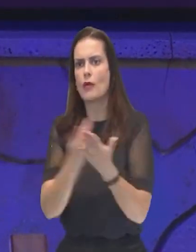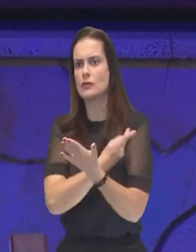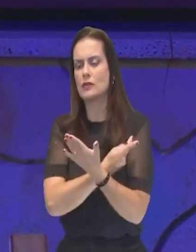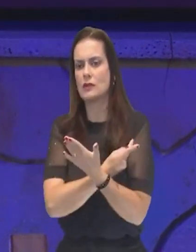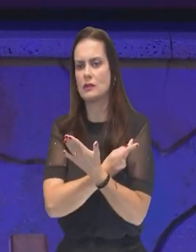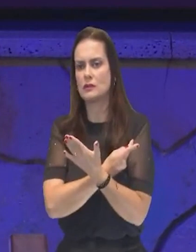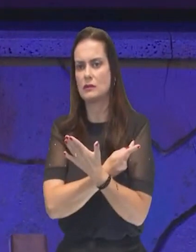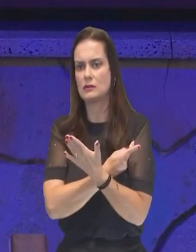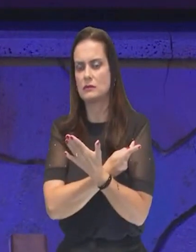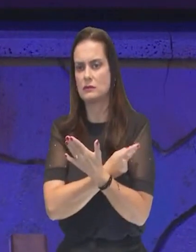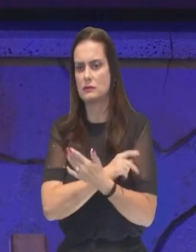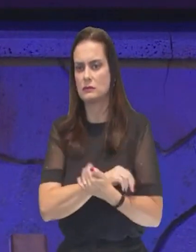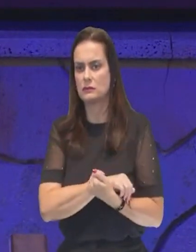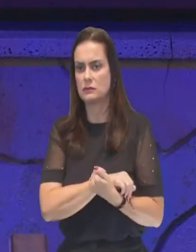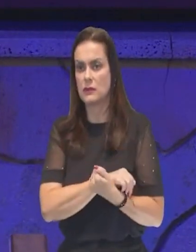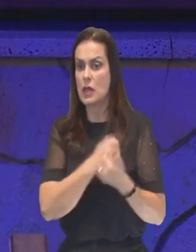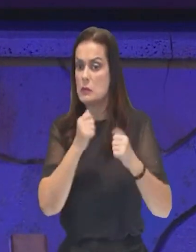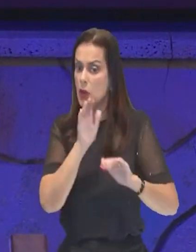tirado.